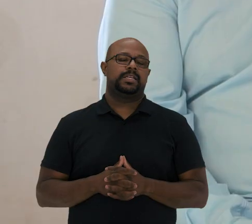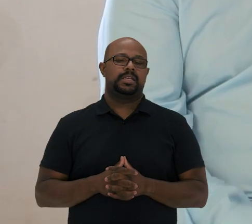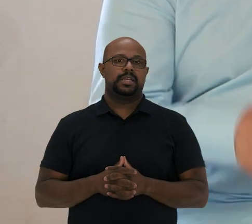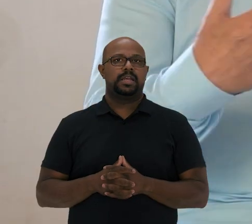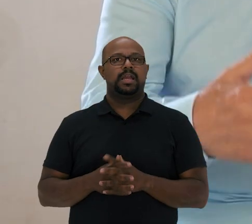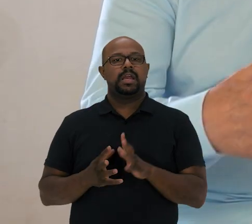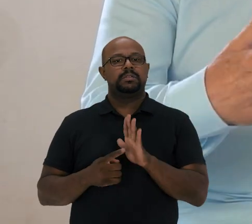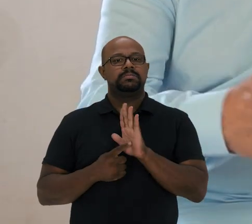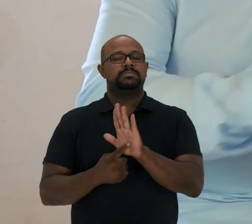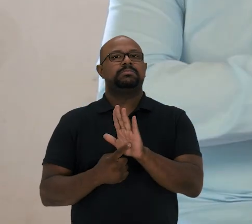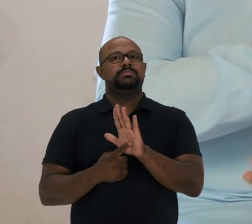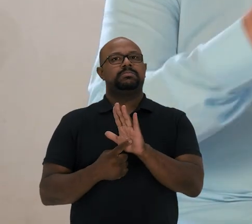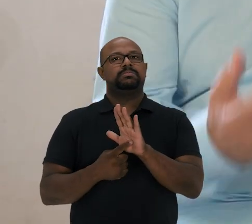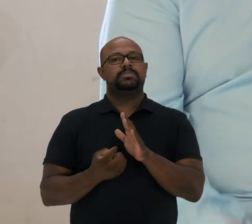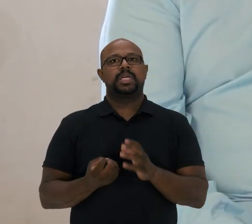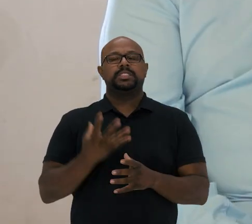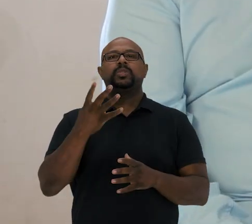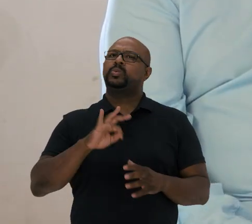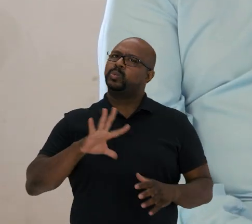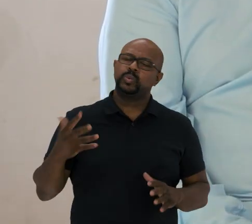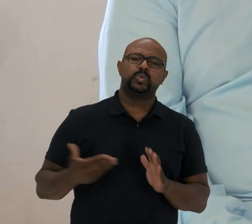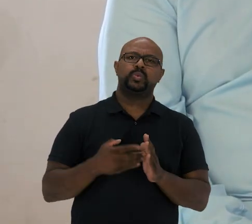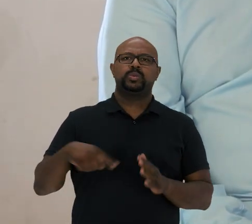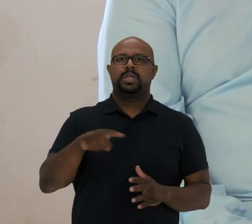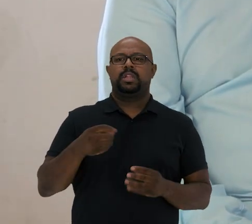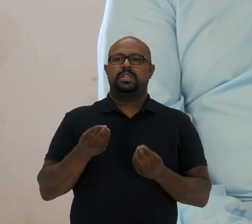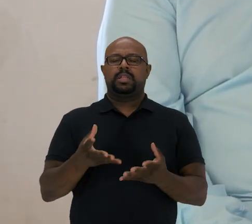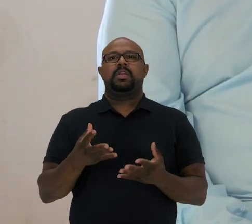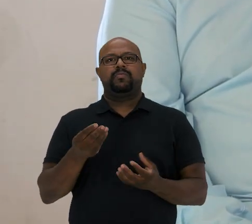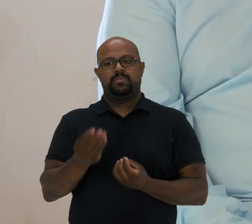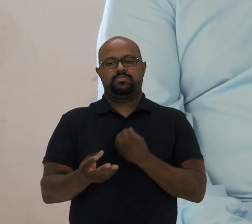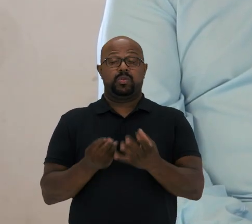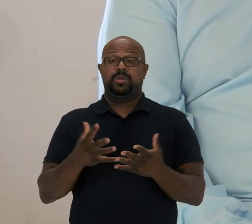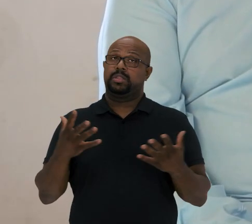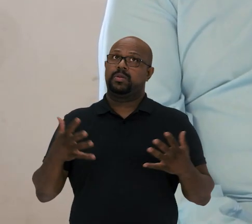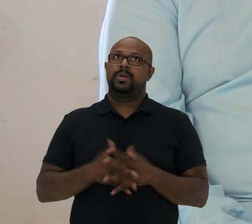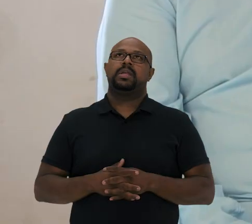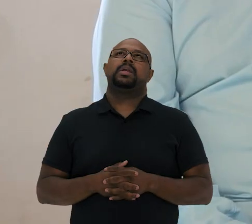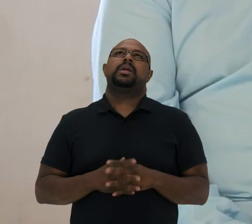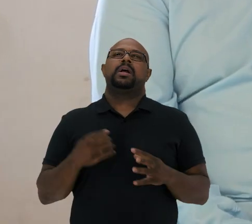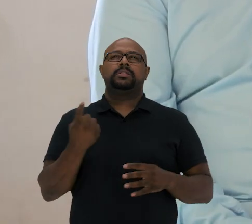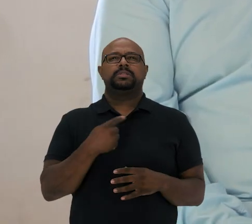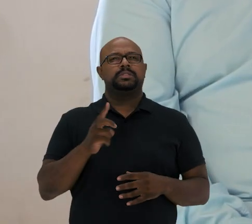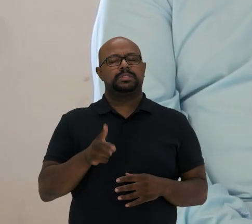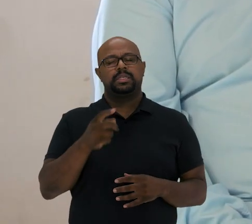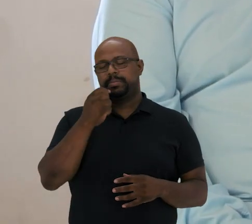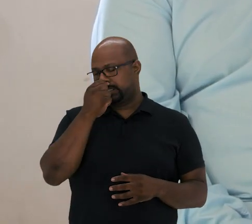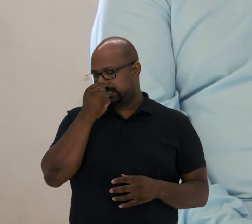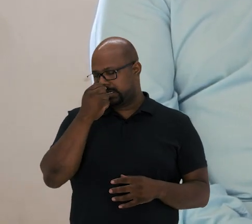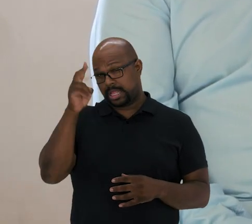assim, aparecer como tudo que ele teve, que ele colocou. Então, a gente